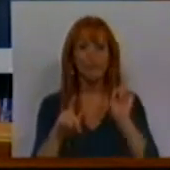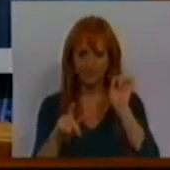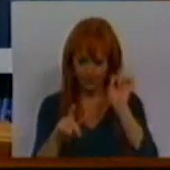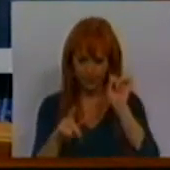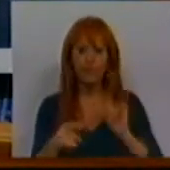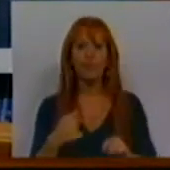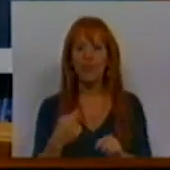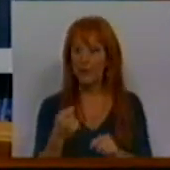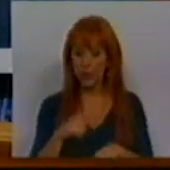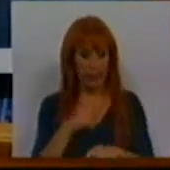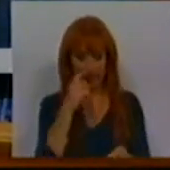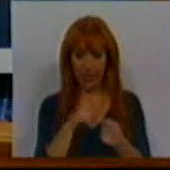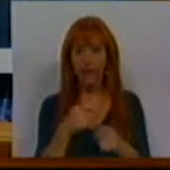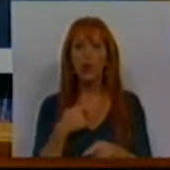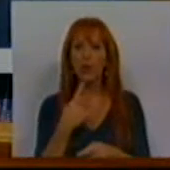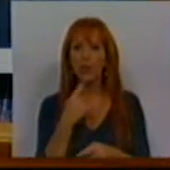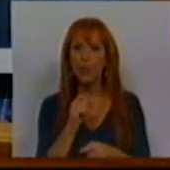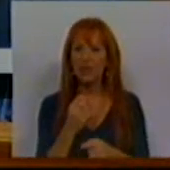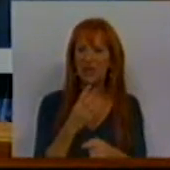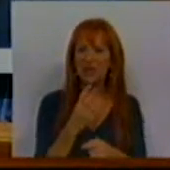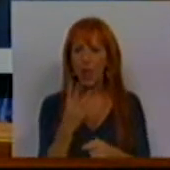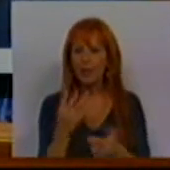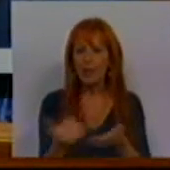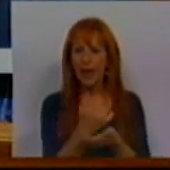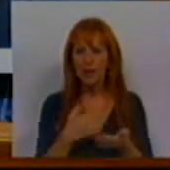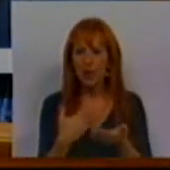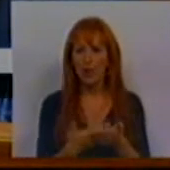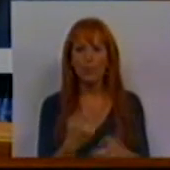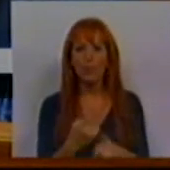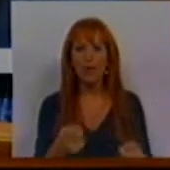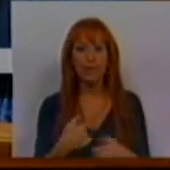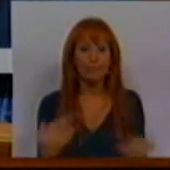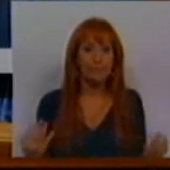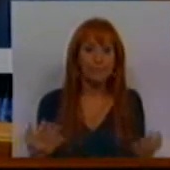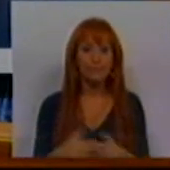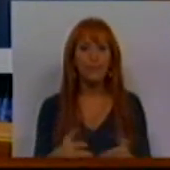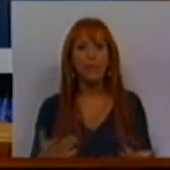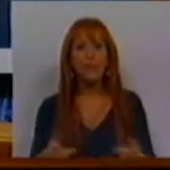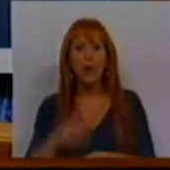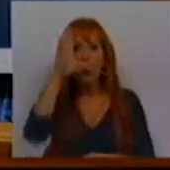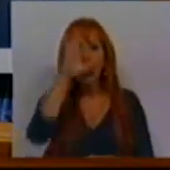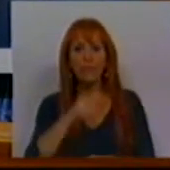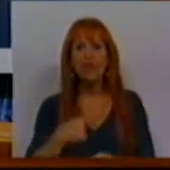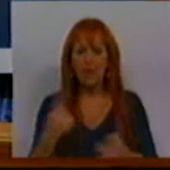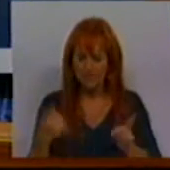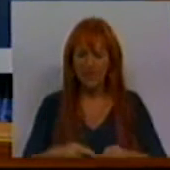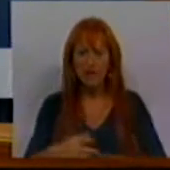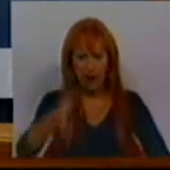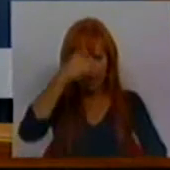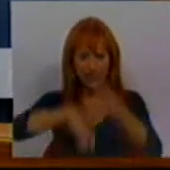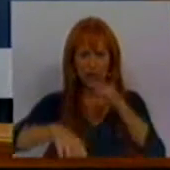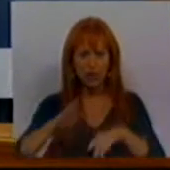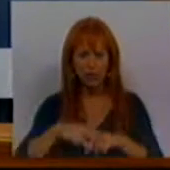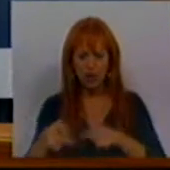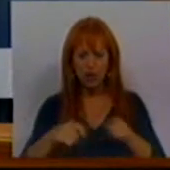no pouco tempo que tenho, gostava de lhe dar 3 ou 4 dados, porque eu acho, sinceramente, que, de facto, o Governo devia aprender com